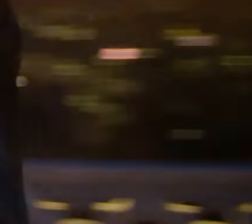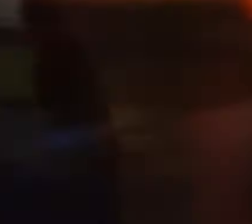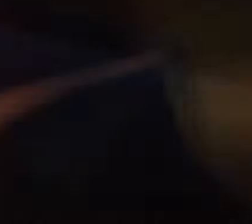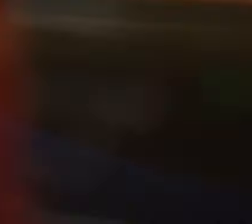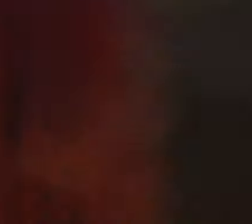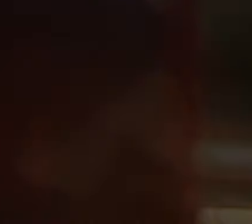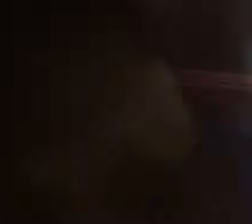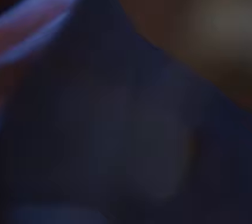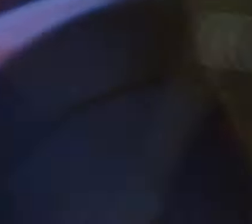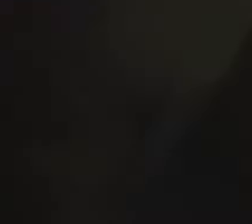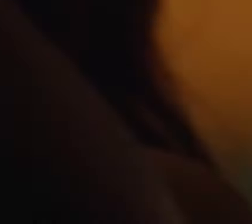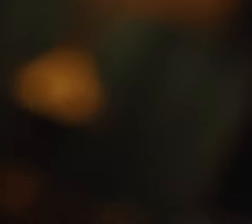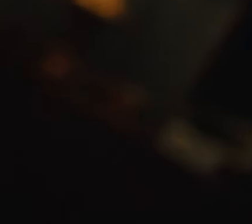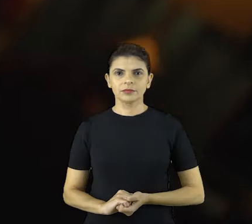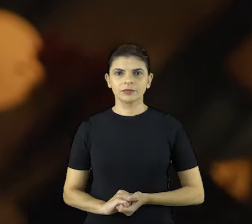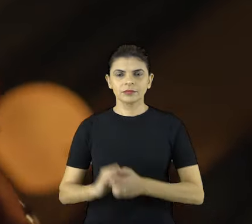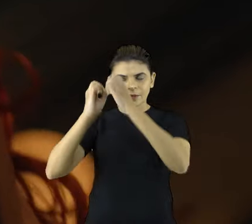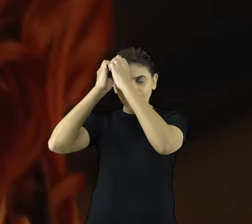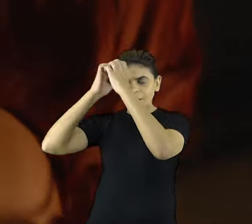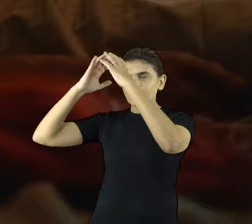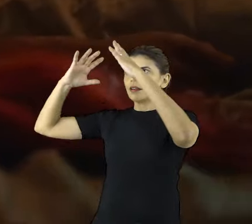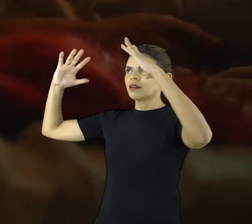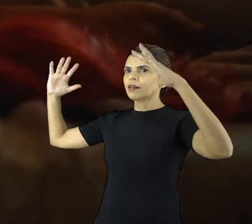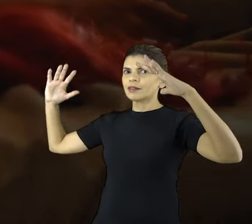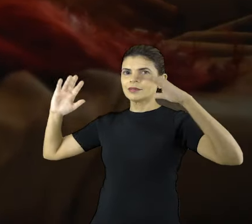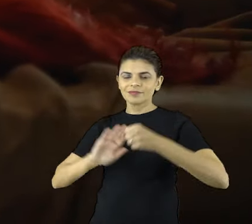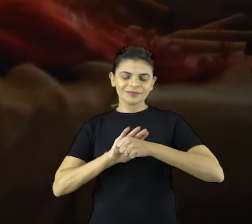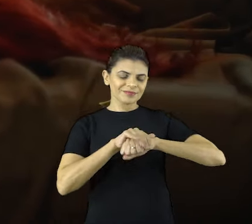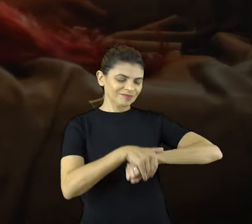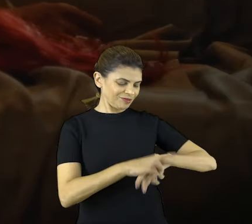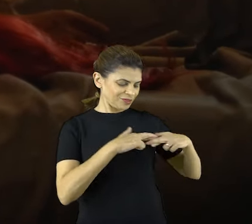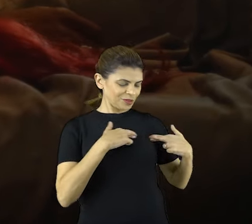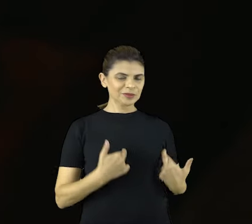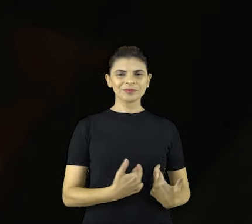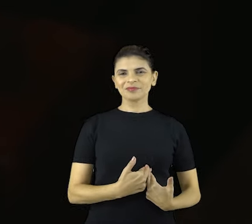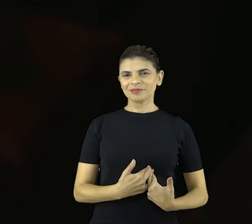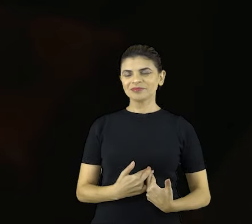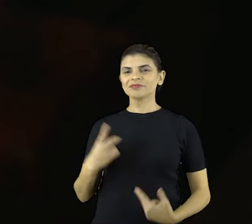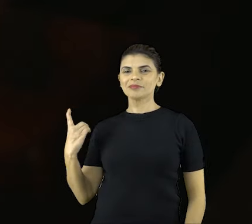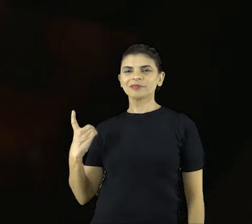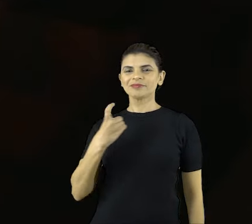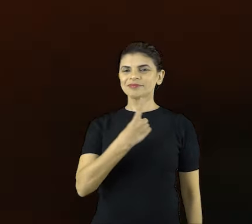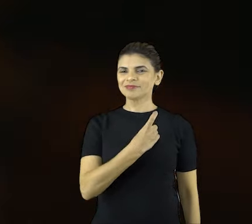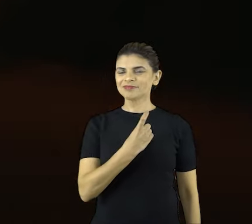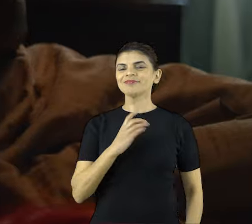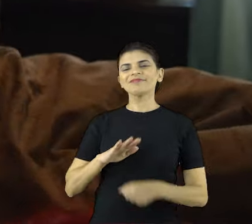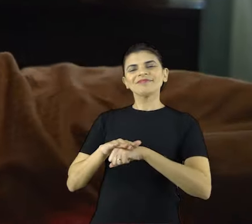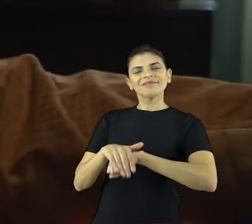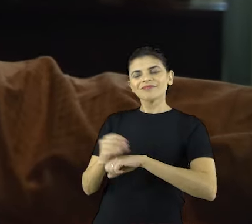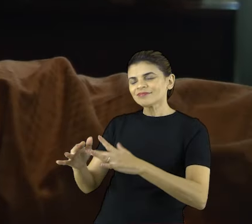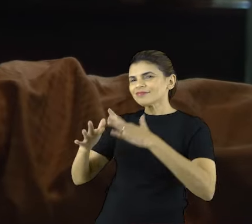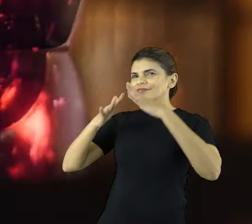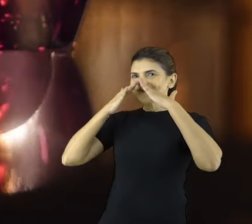quarto, deitam na cama. Ele acorda, olha para o lado e vê a peruca que ela esqueceu ao lado do bilhete. Te vejo em casa. Nada como uma grande noite para se